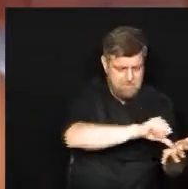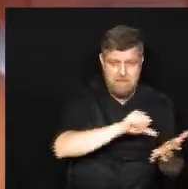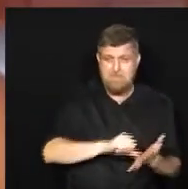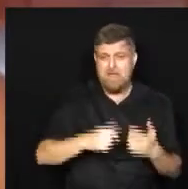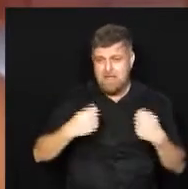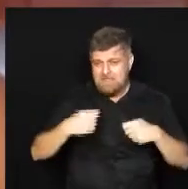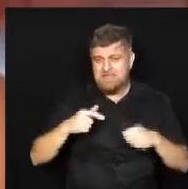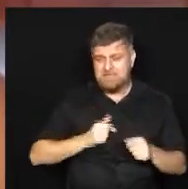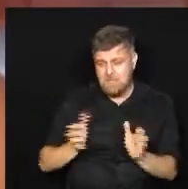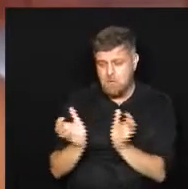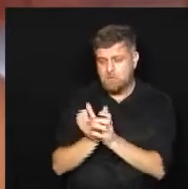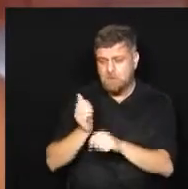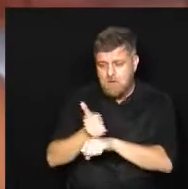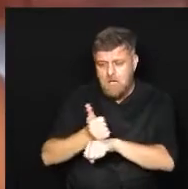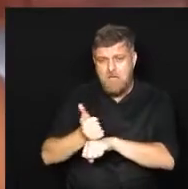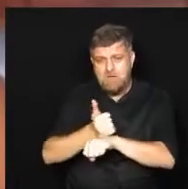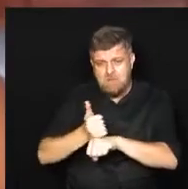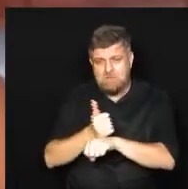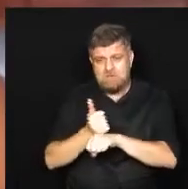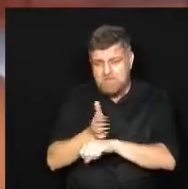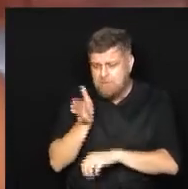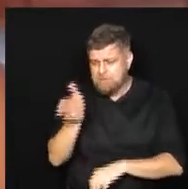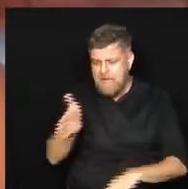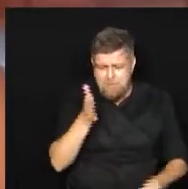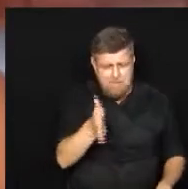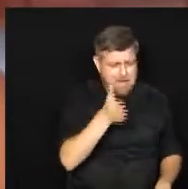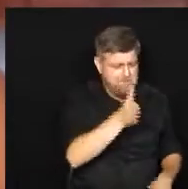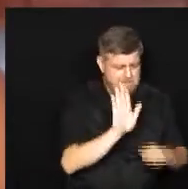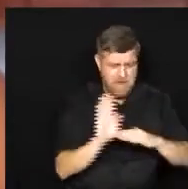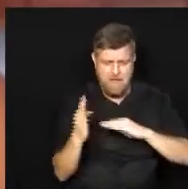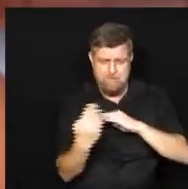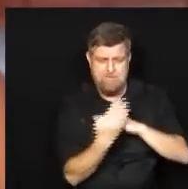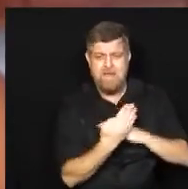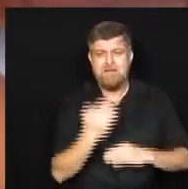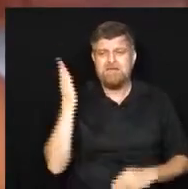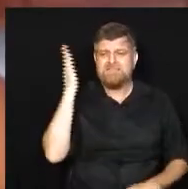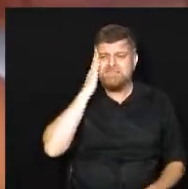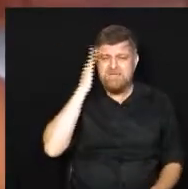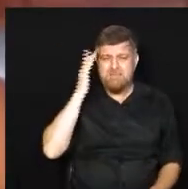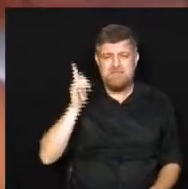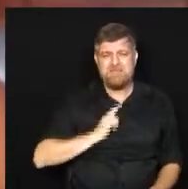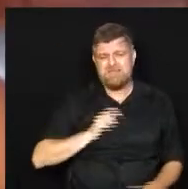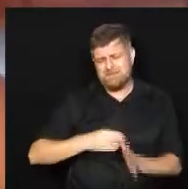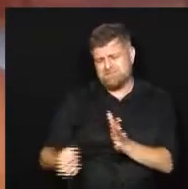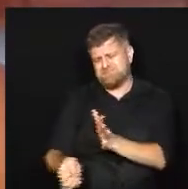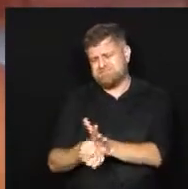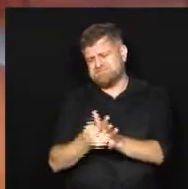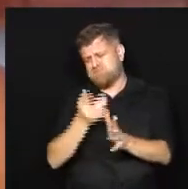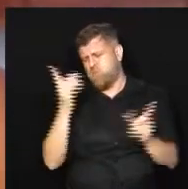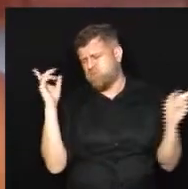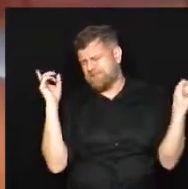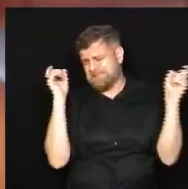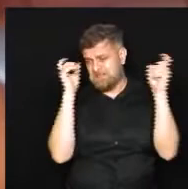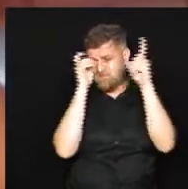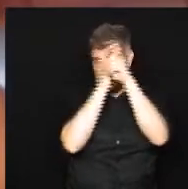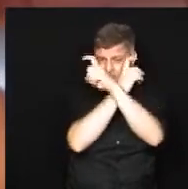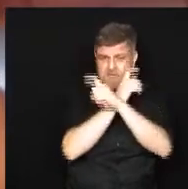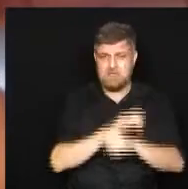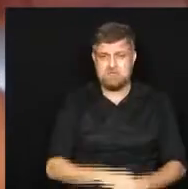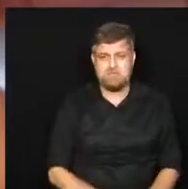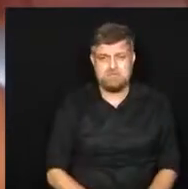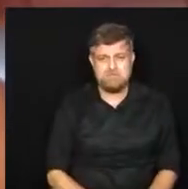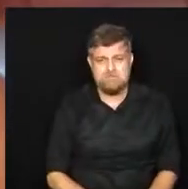equipes estarem de forma itinerante nos bairros. Sabemos que existem muitas dificuldades